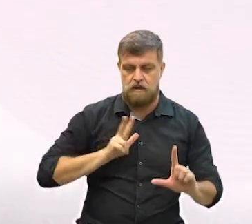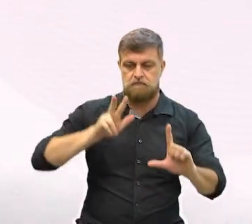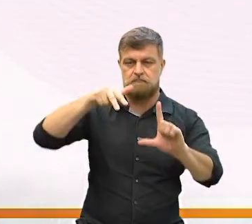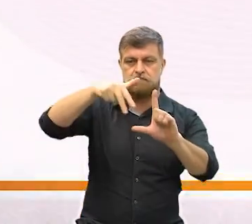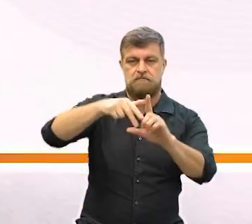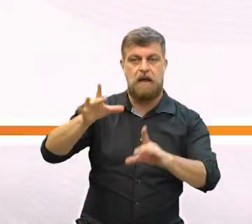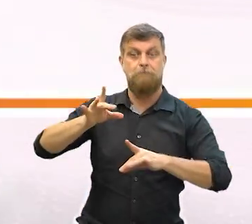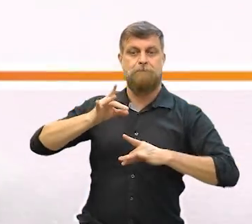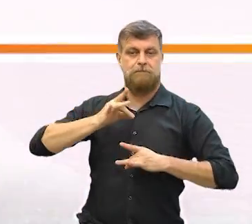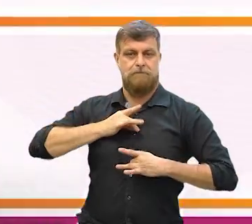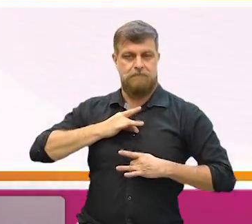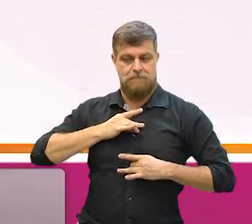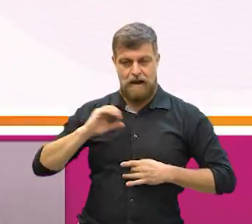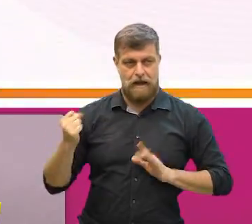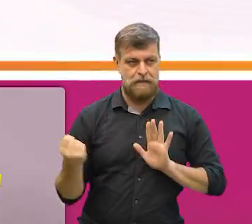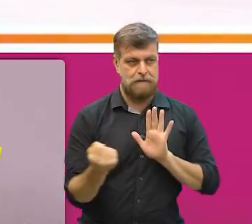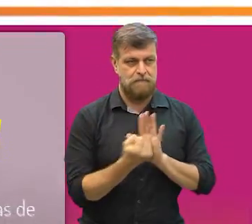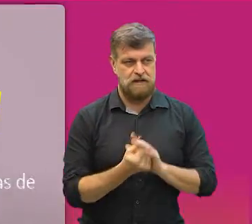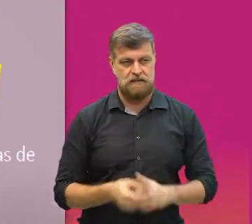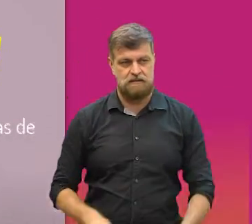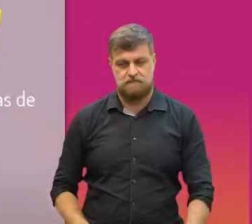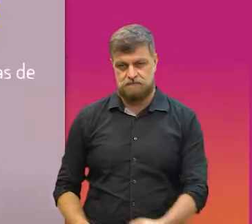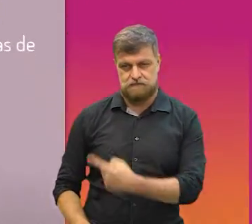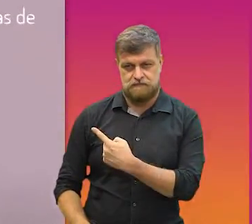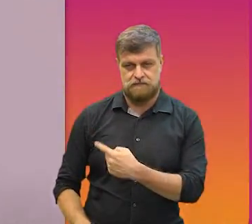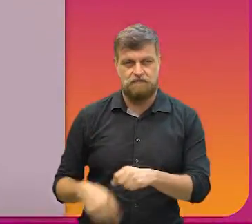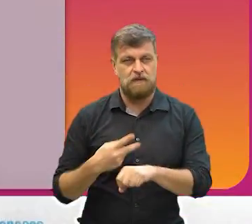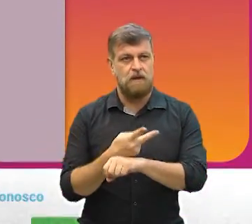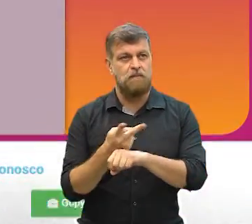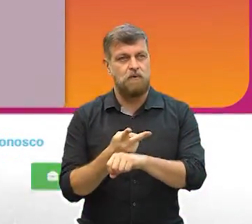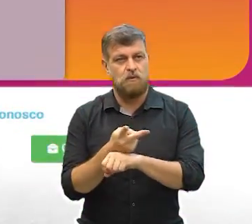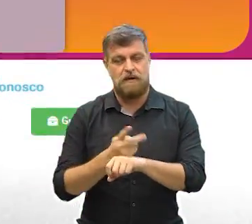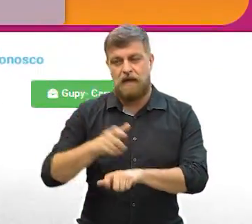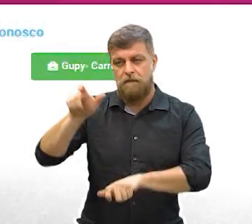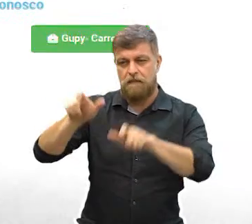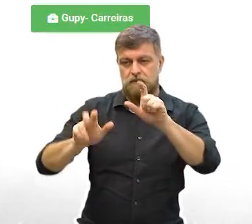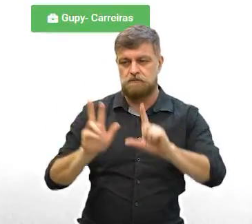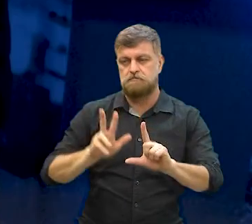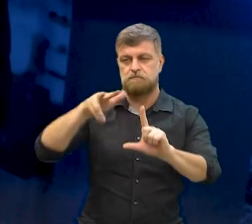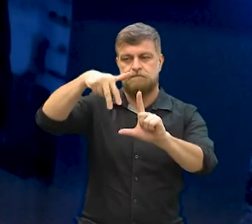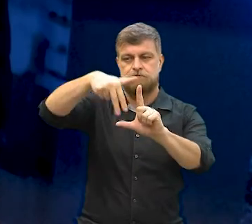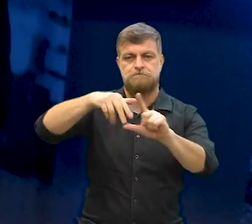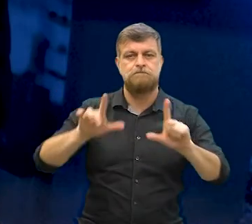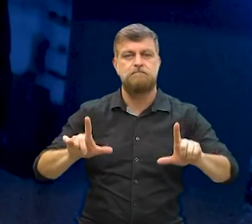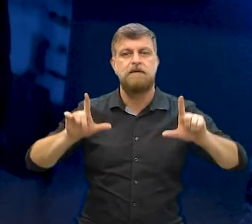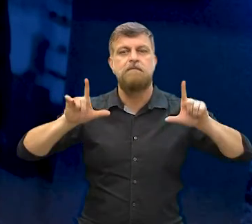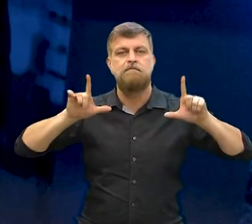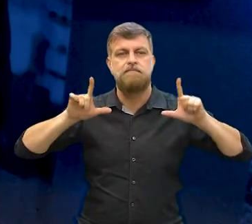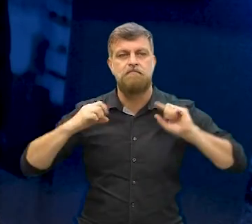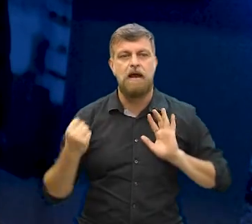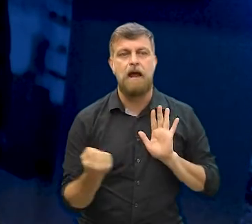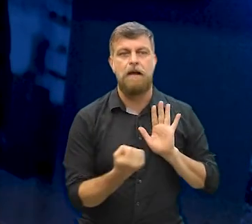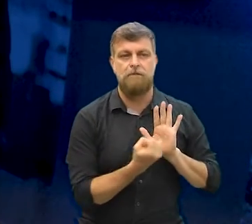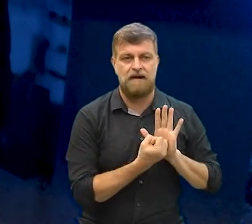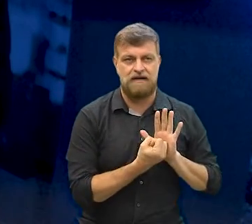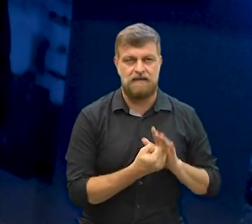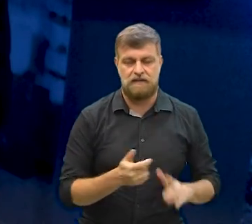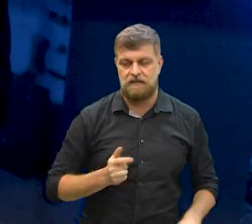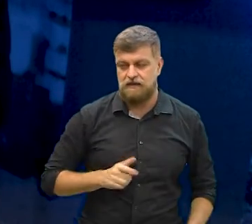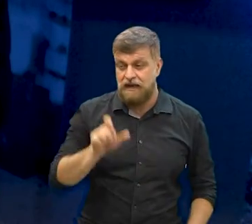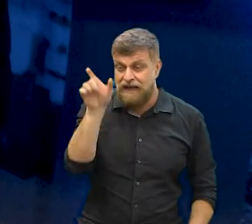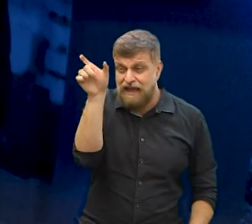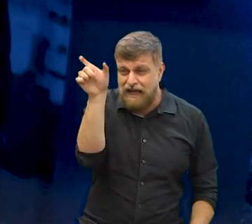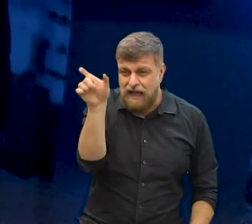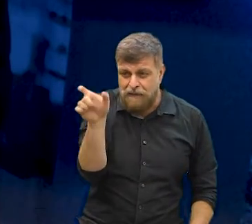Como é esse processo do ponto de vista do negócio, de procurar uma persona para ser a embaixadora e que